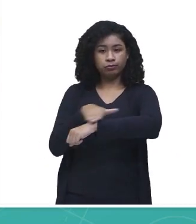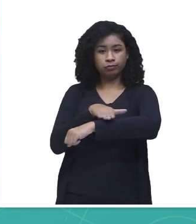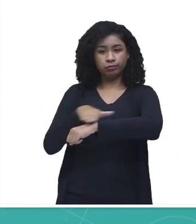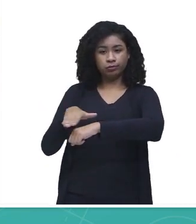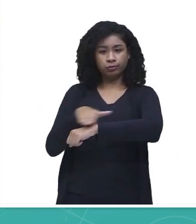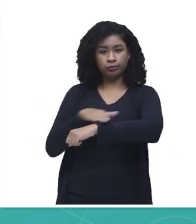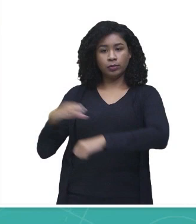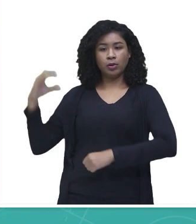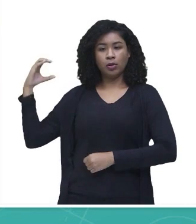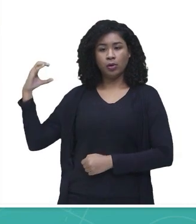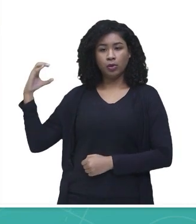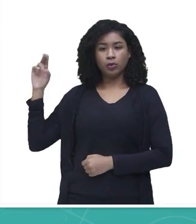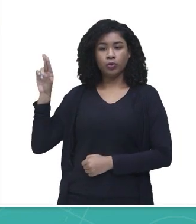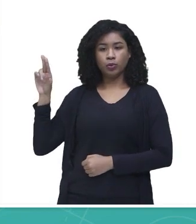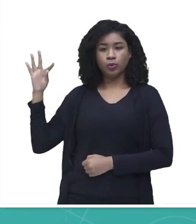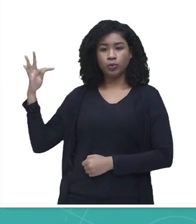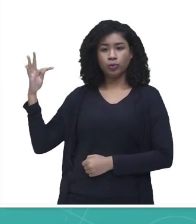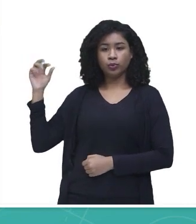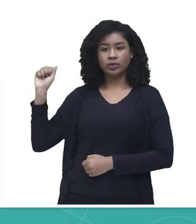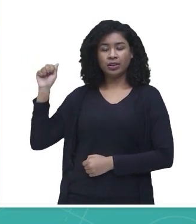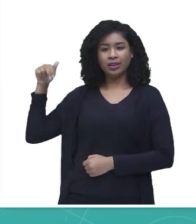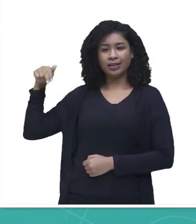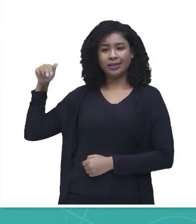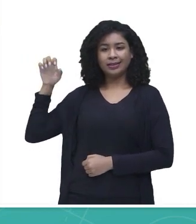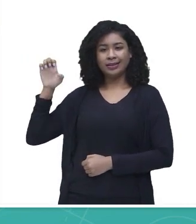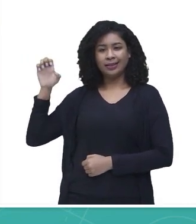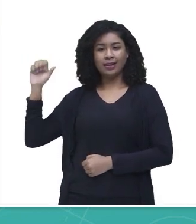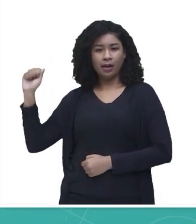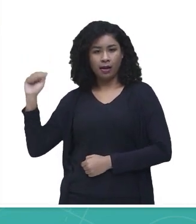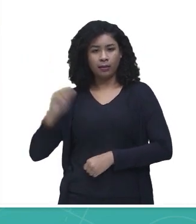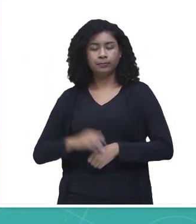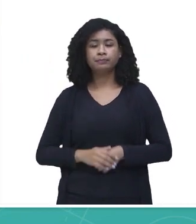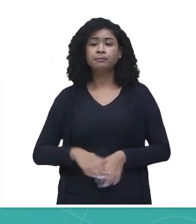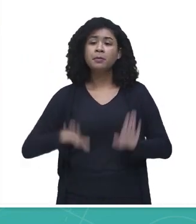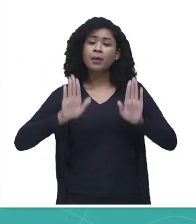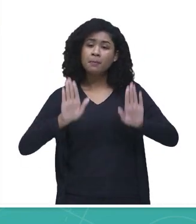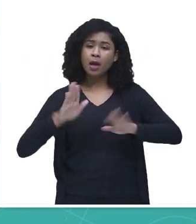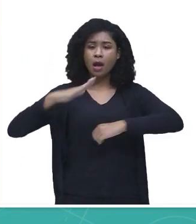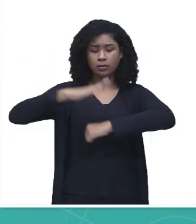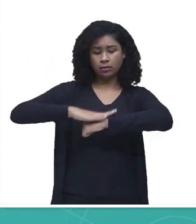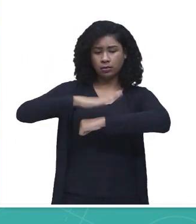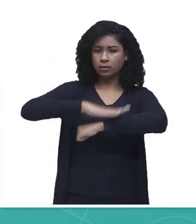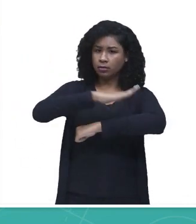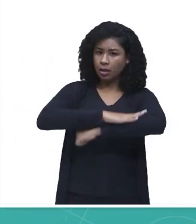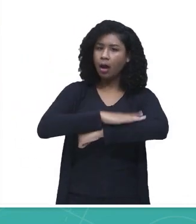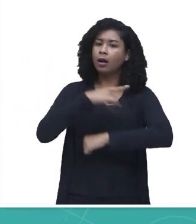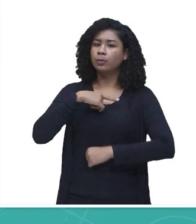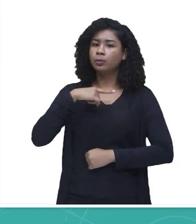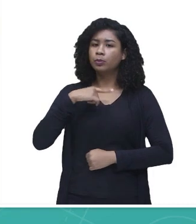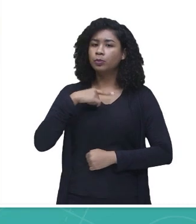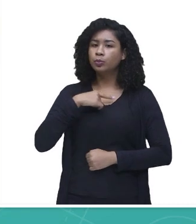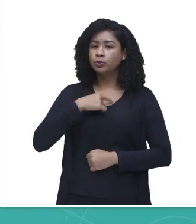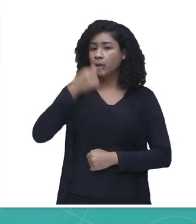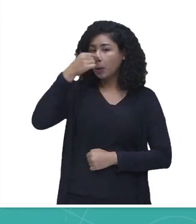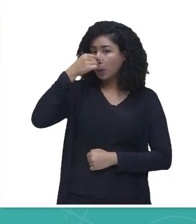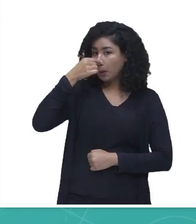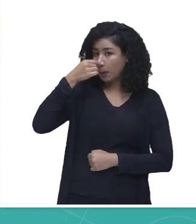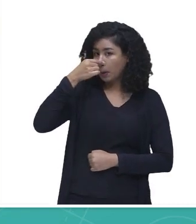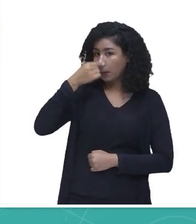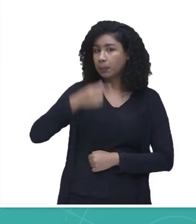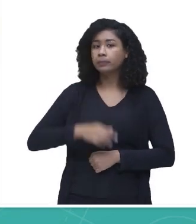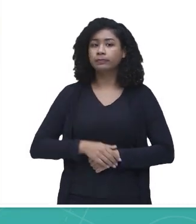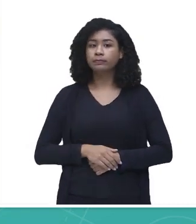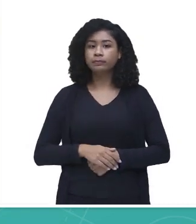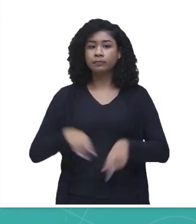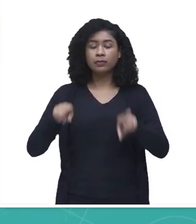diferença é que o sapo tem aqui as suas narinas, como a gente pode observar nessa imagem, vai ter estrutura traqueal, vão ter